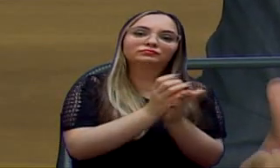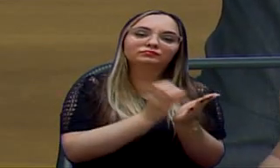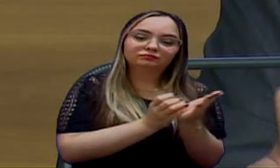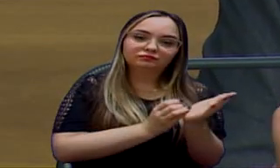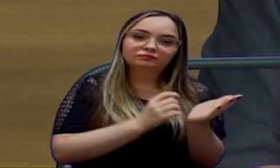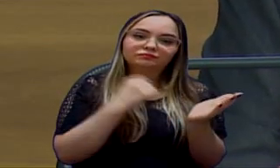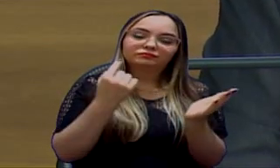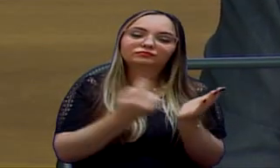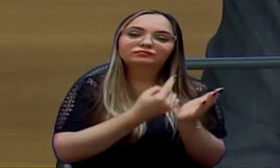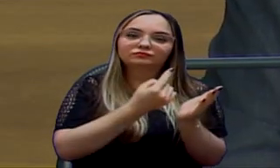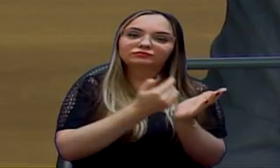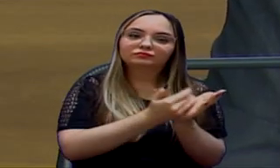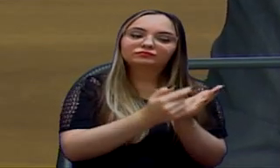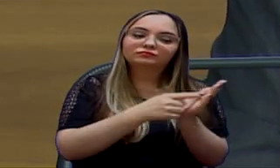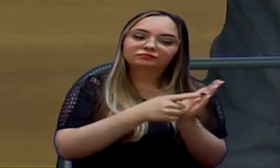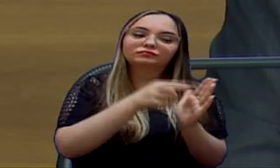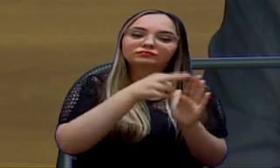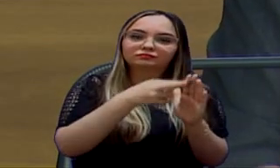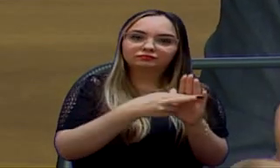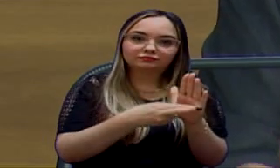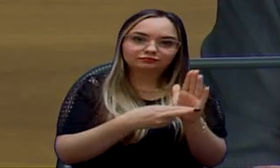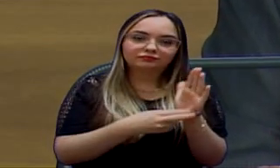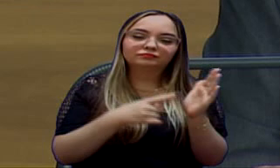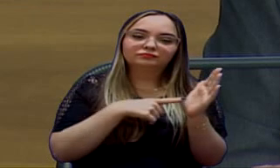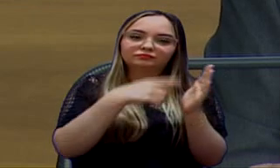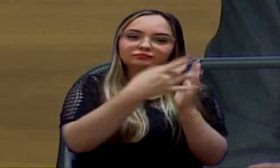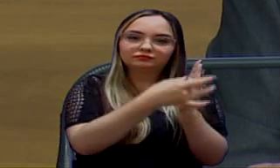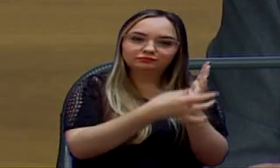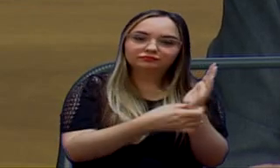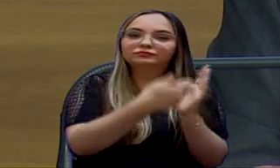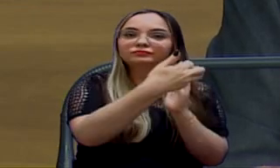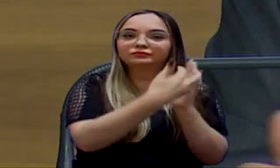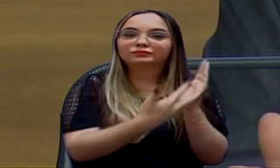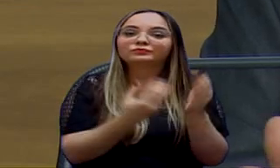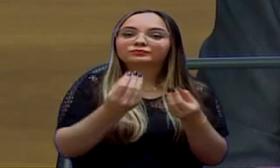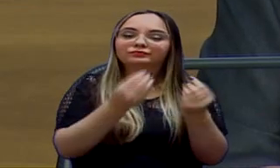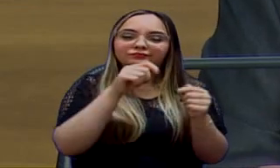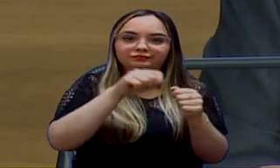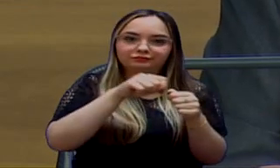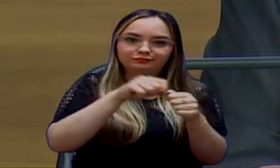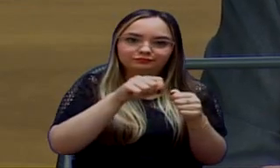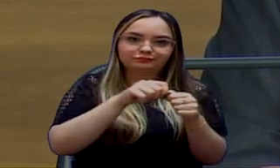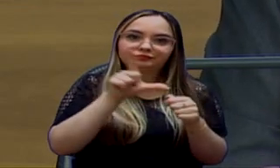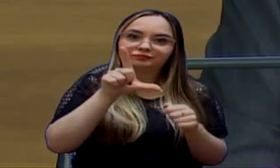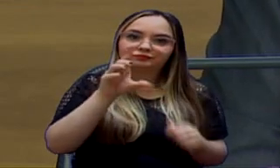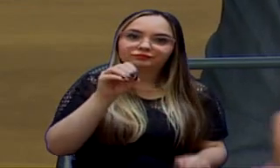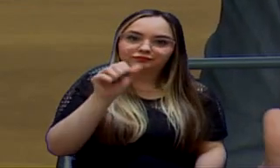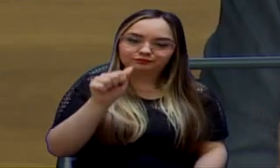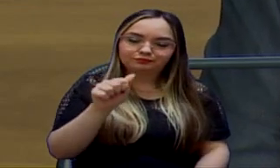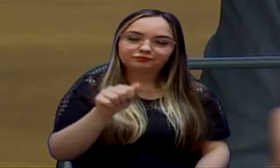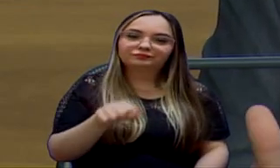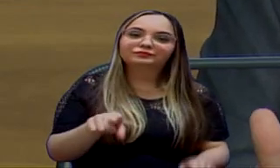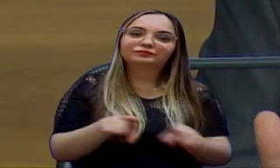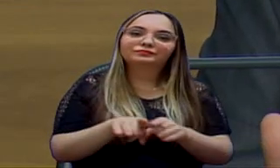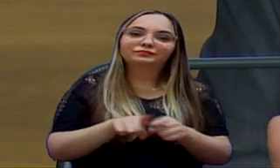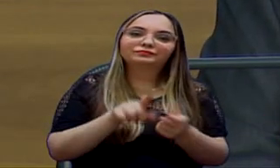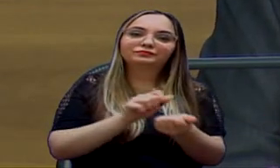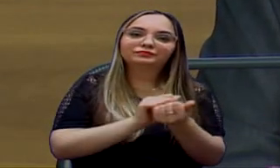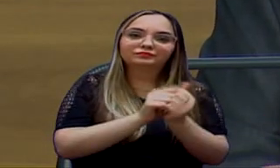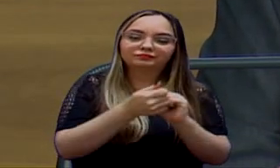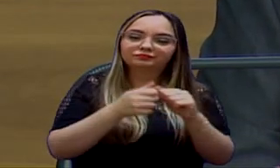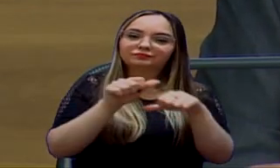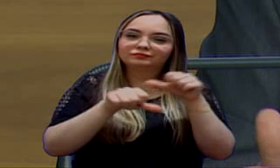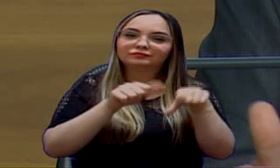preliminares que estabelece as diretrizes e orientações para elaboração e execução da lua as alterações na legislação